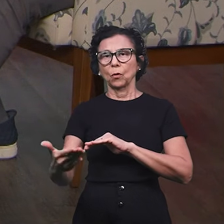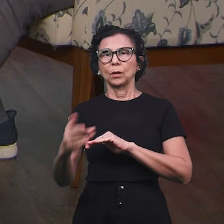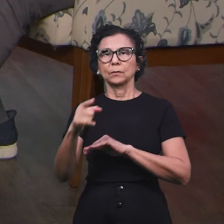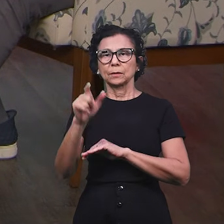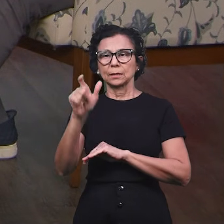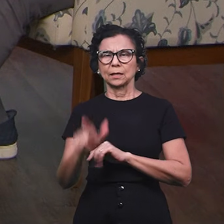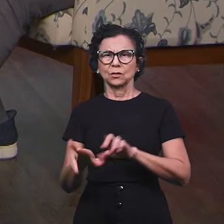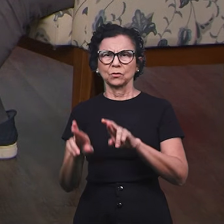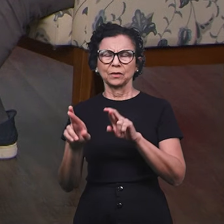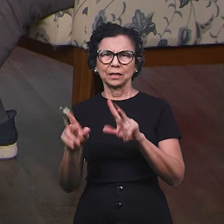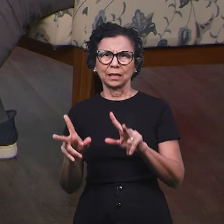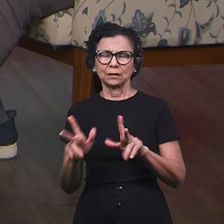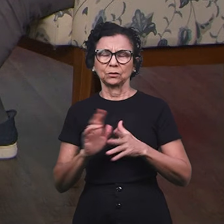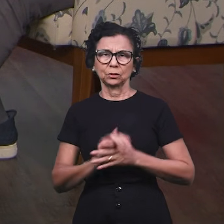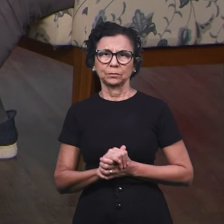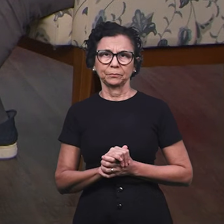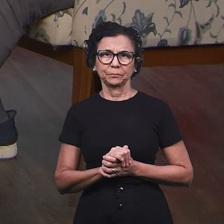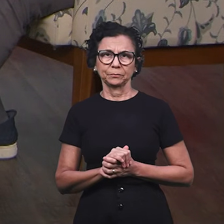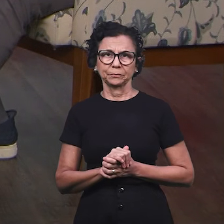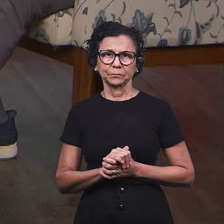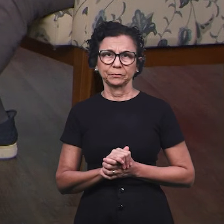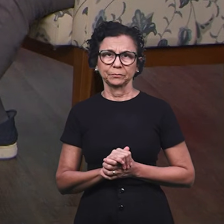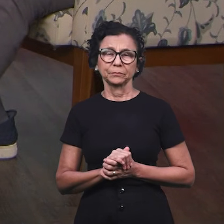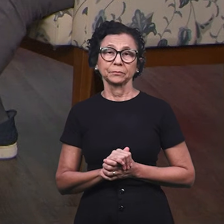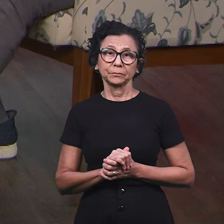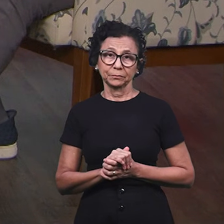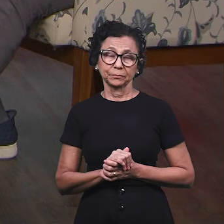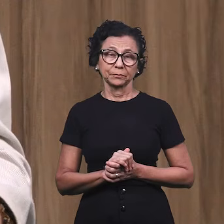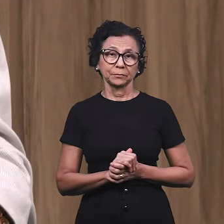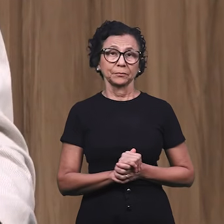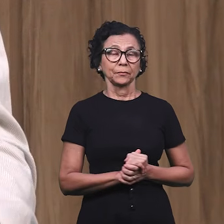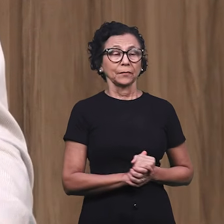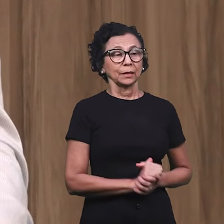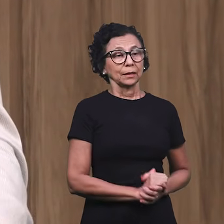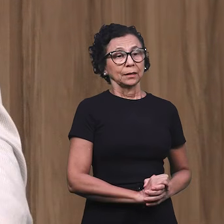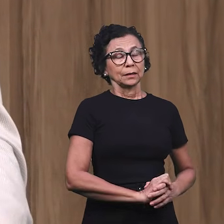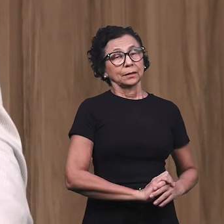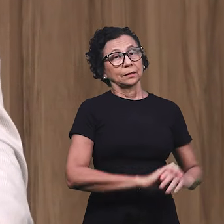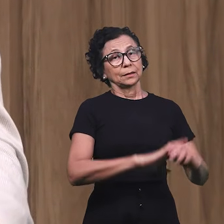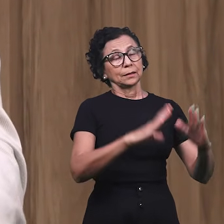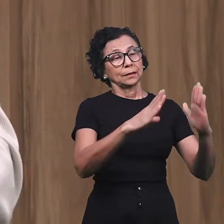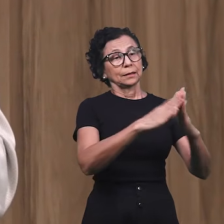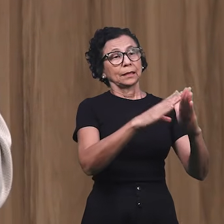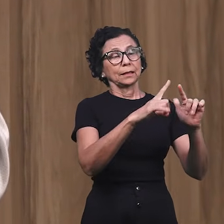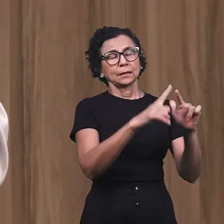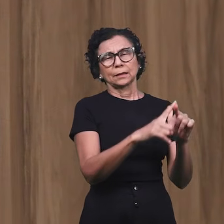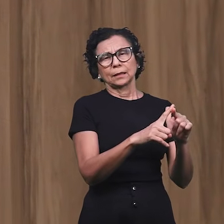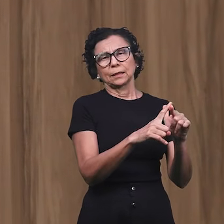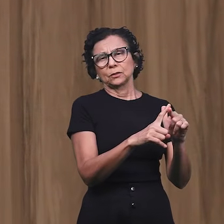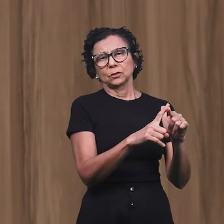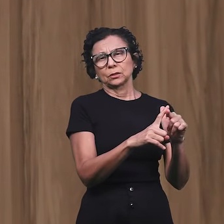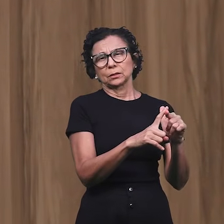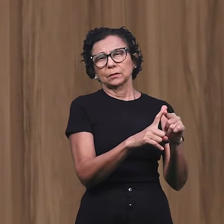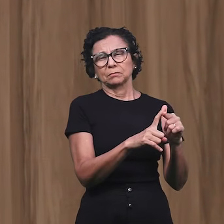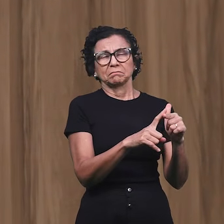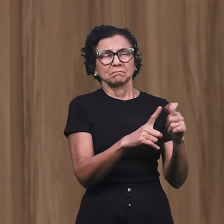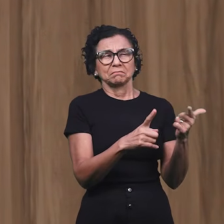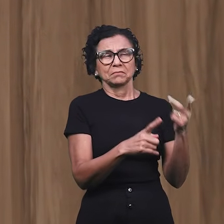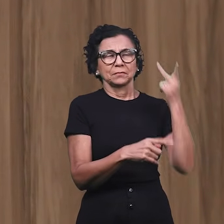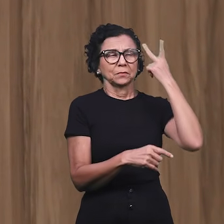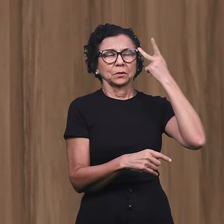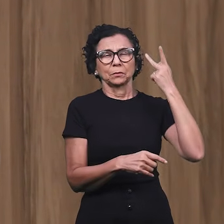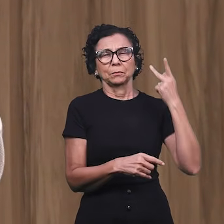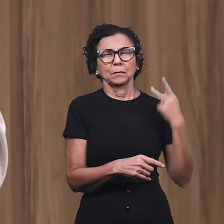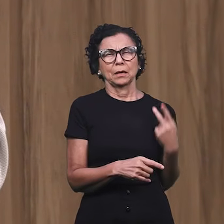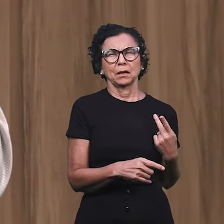e sou outro em casa. E quem é mais sensível a isso são as crianças. São as crianças. Porque a criança vê o pai e a mãe na igreja é uma